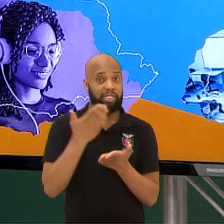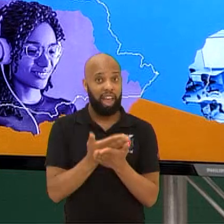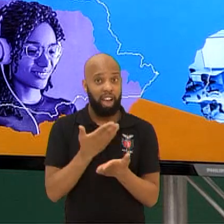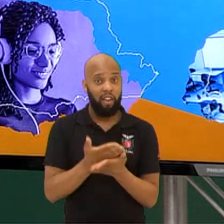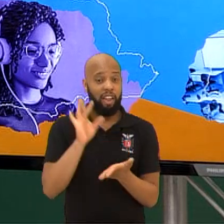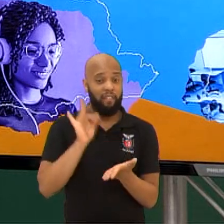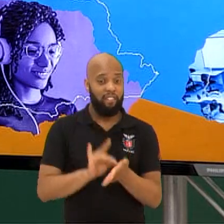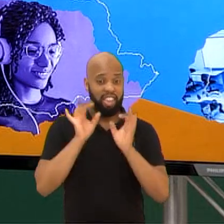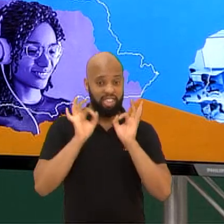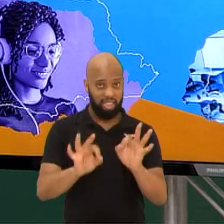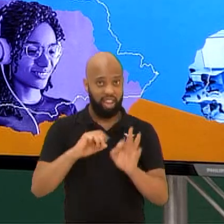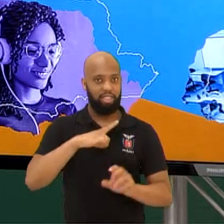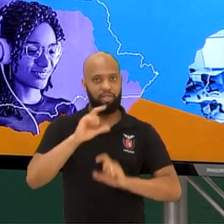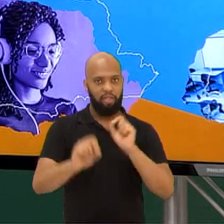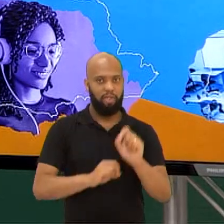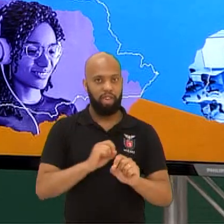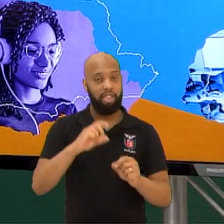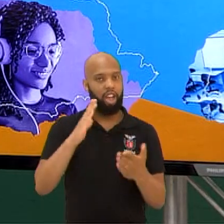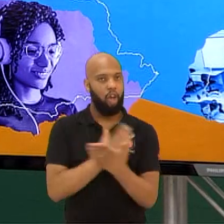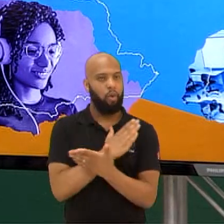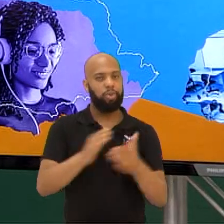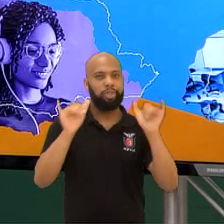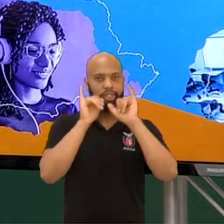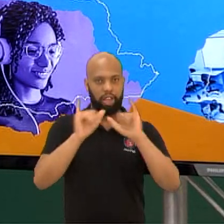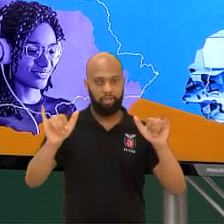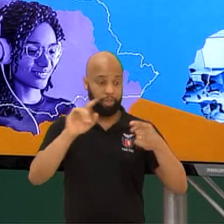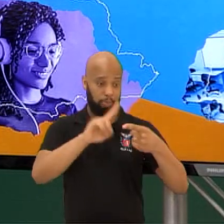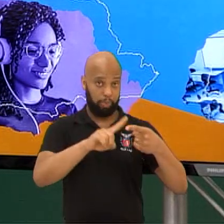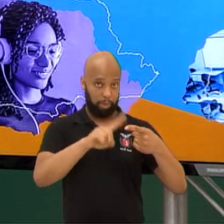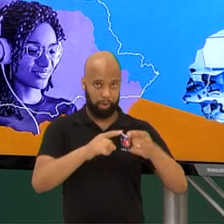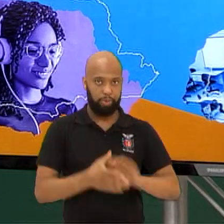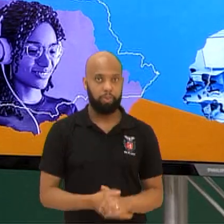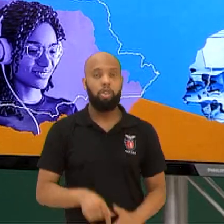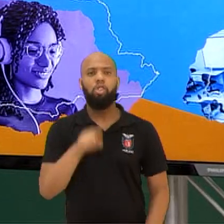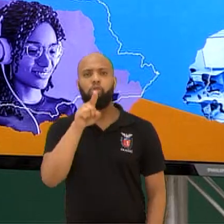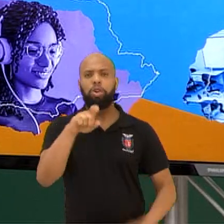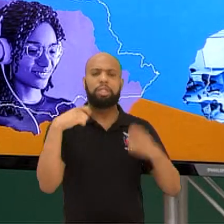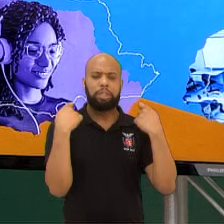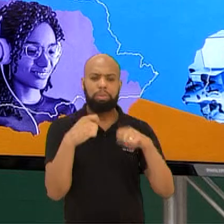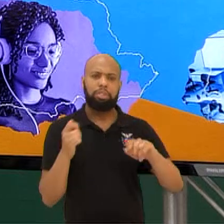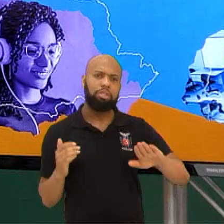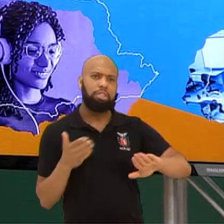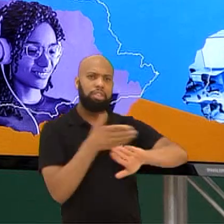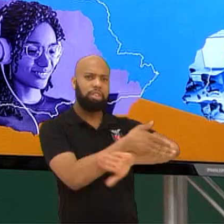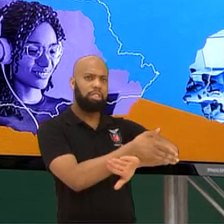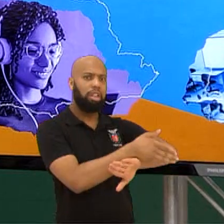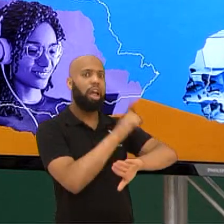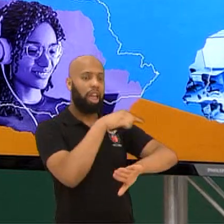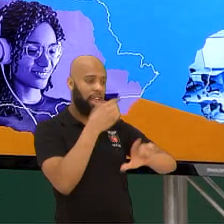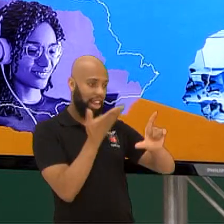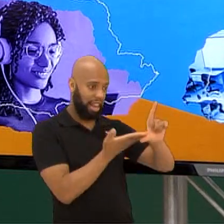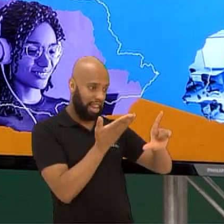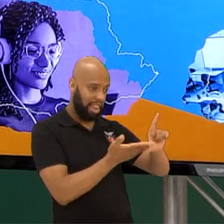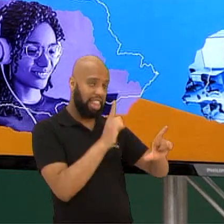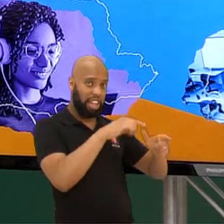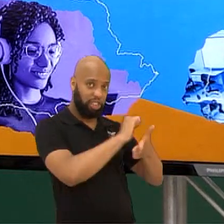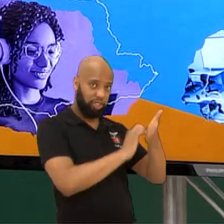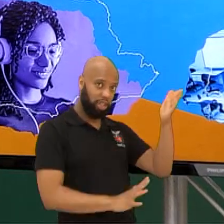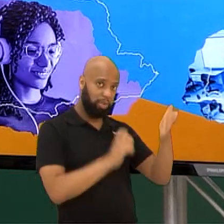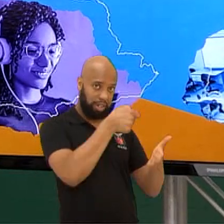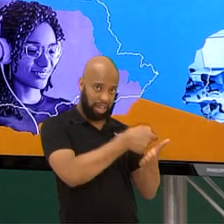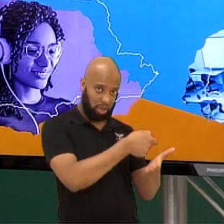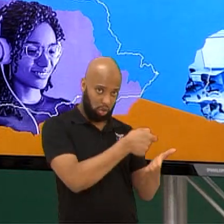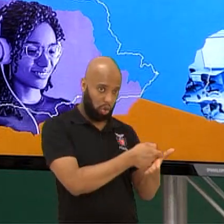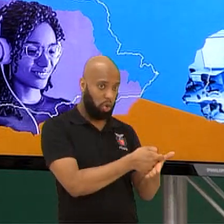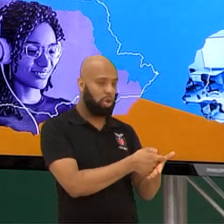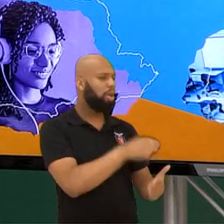nossa aula, eu gostaria de dar alguns recadinhos para vocês. O primeiro, não esqueça de acessar a atividade obrigatória no